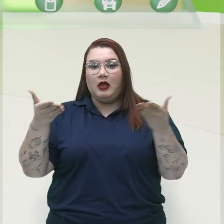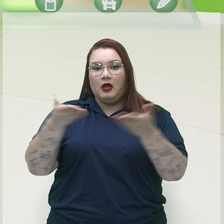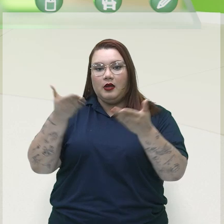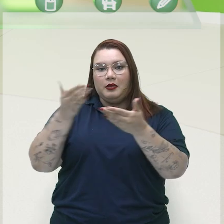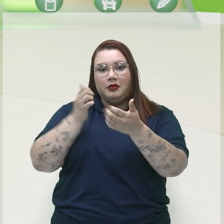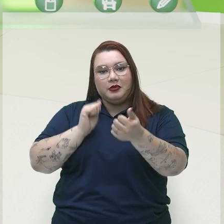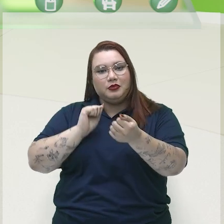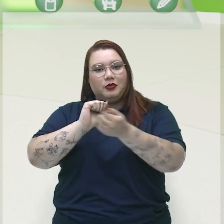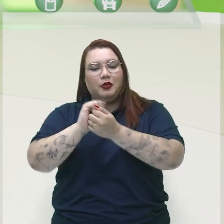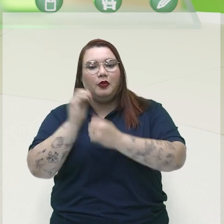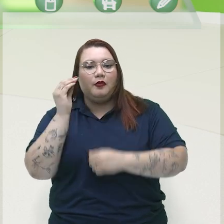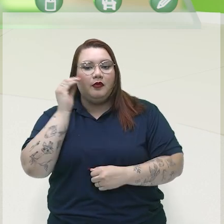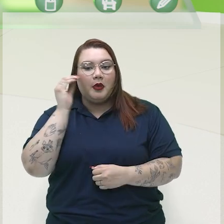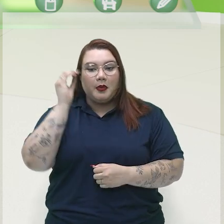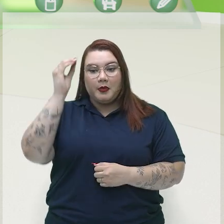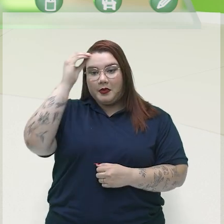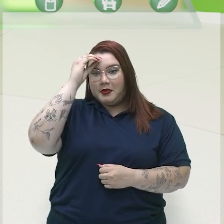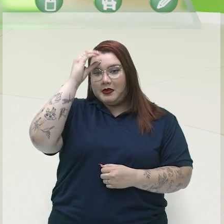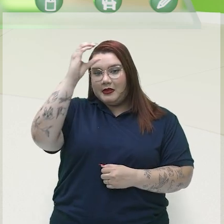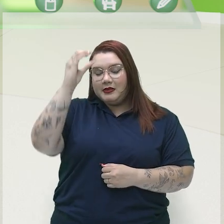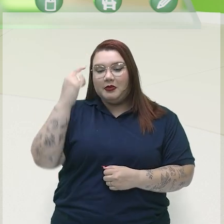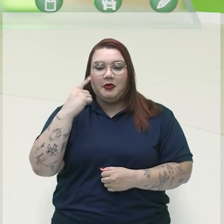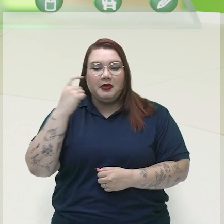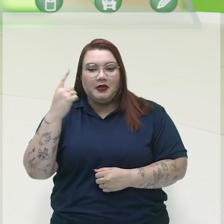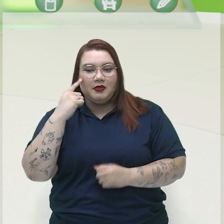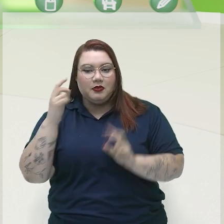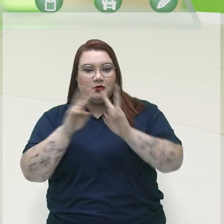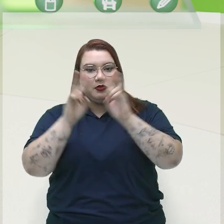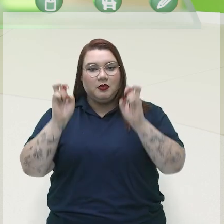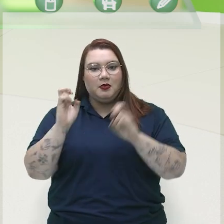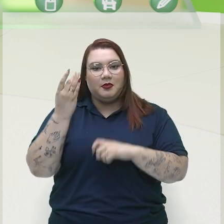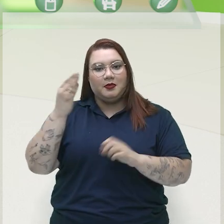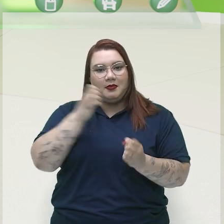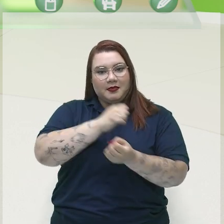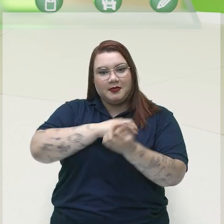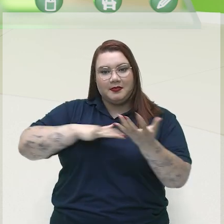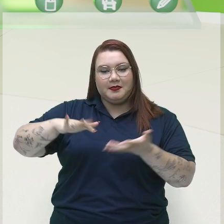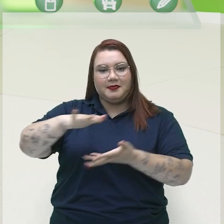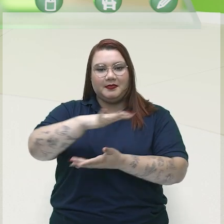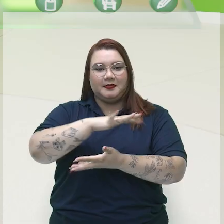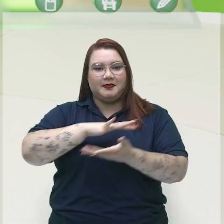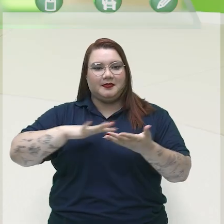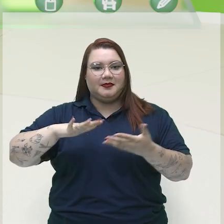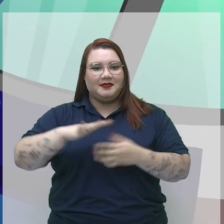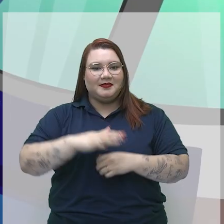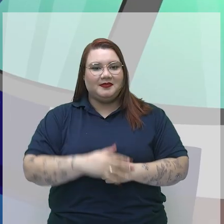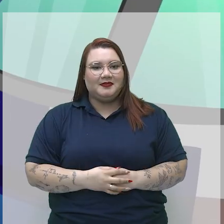vão compartilhar conosco bastante conhecimento interessante, que é sobre astrobiologia.